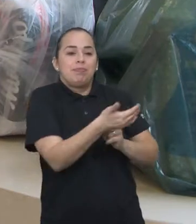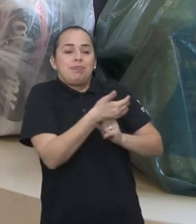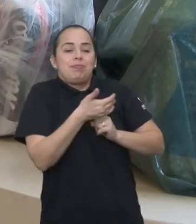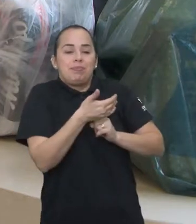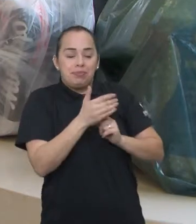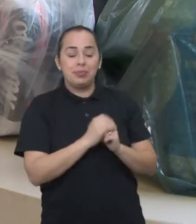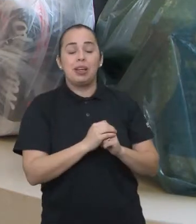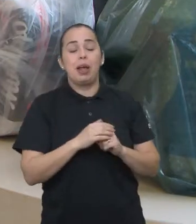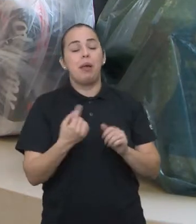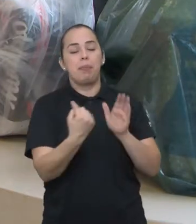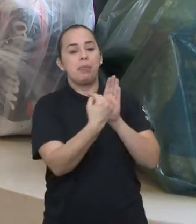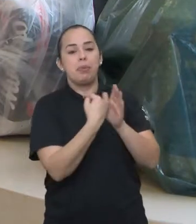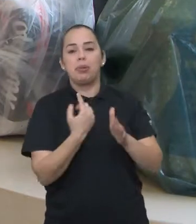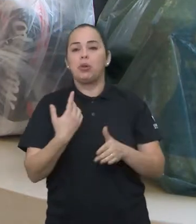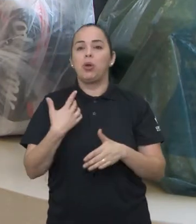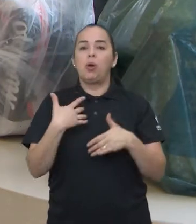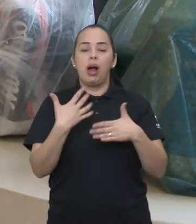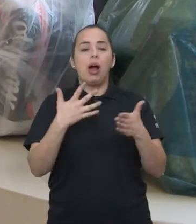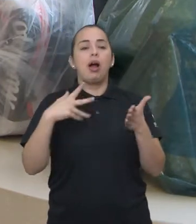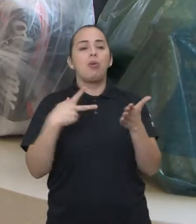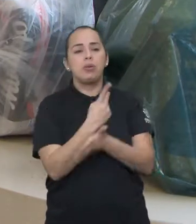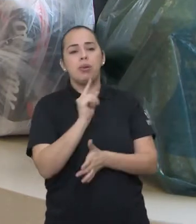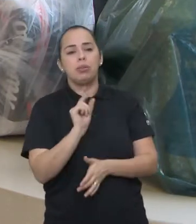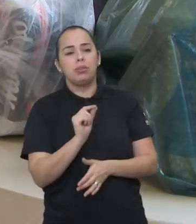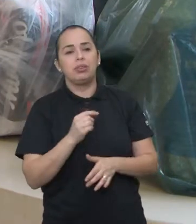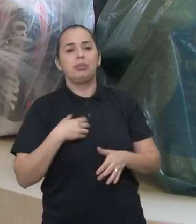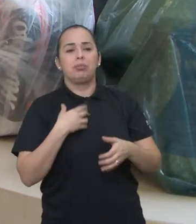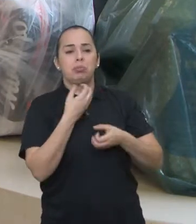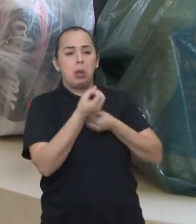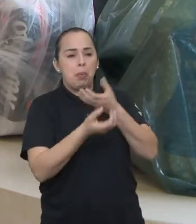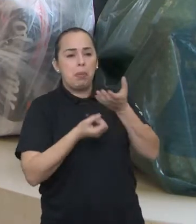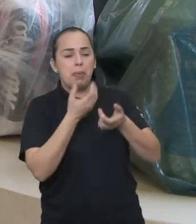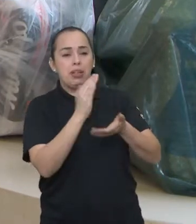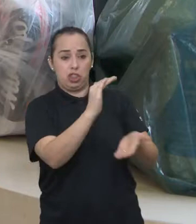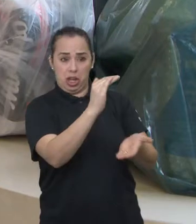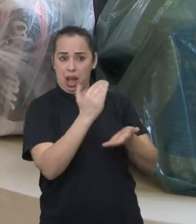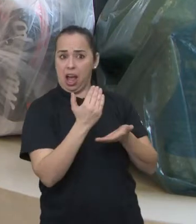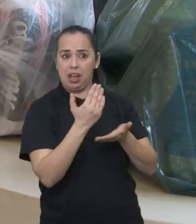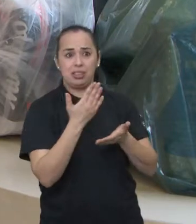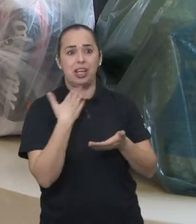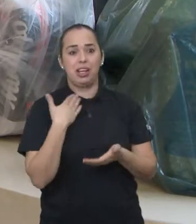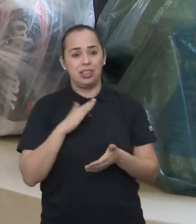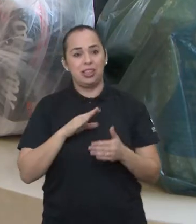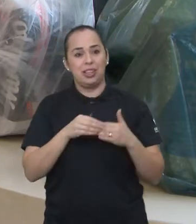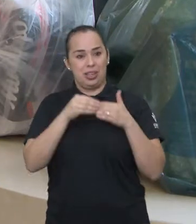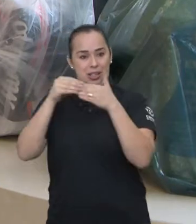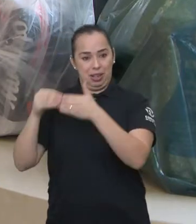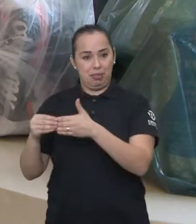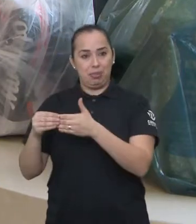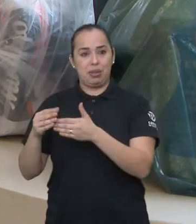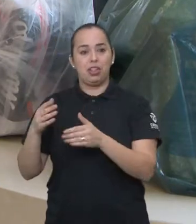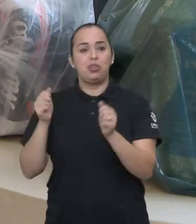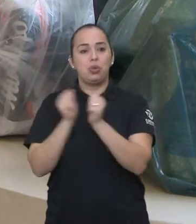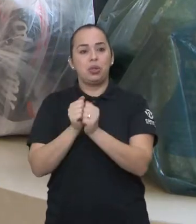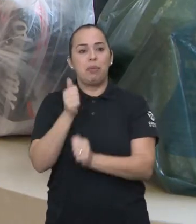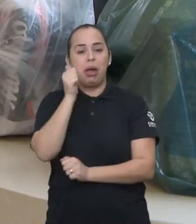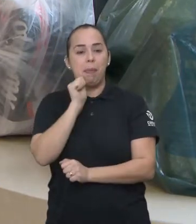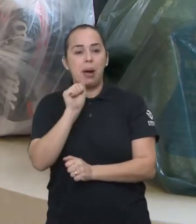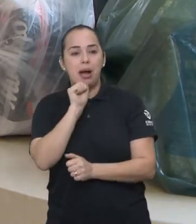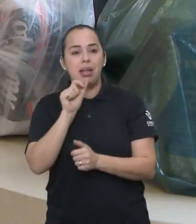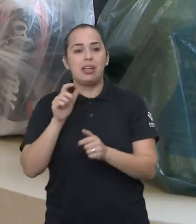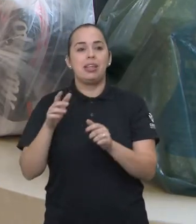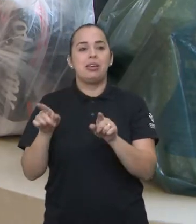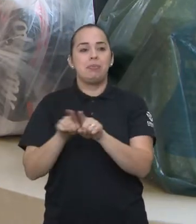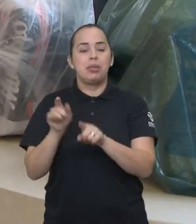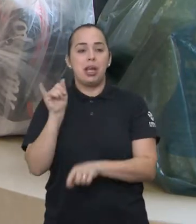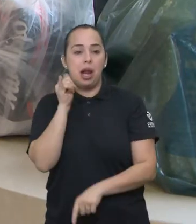acolhido né Aí ele perguntou o que aconteceu já nosso muito disposto trouxe a sexta já a gente já saiu veio eu minha mãe e minha